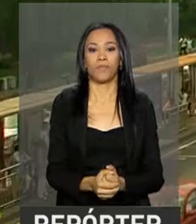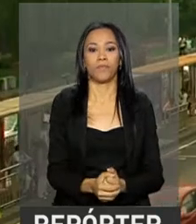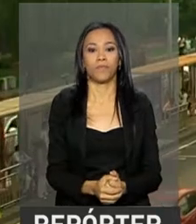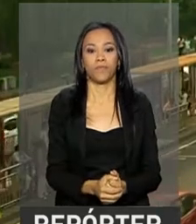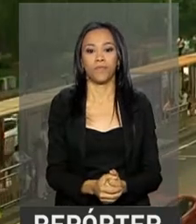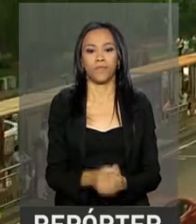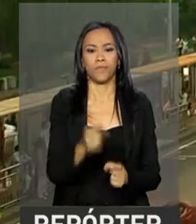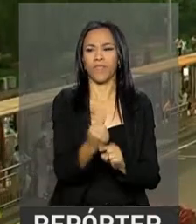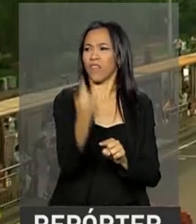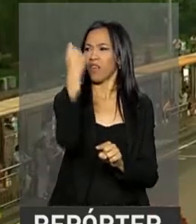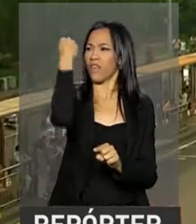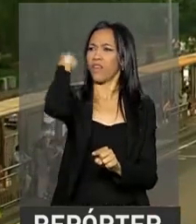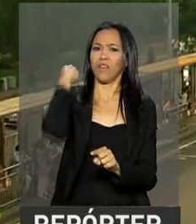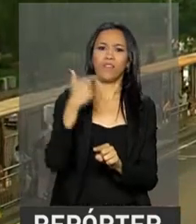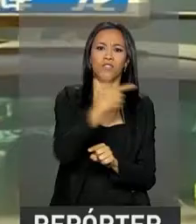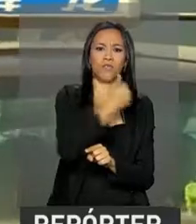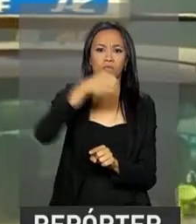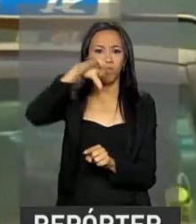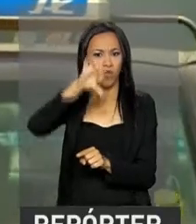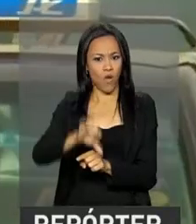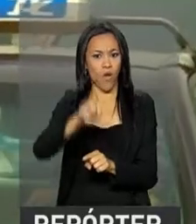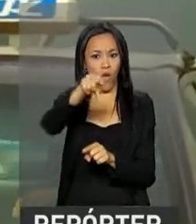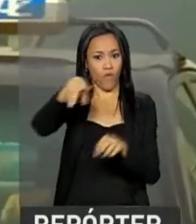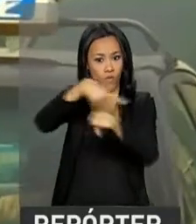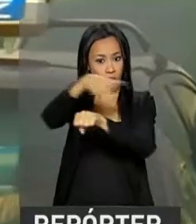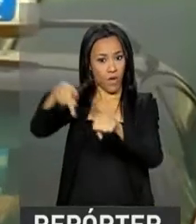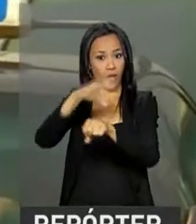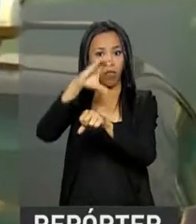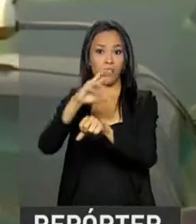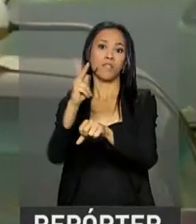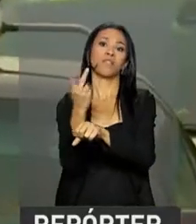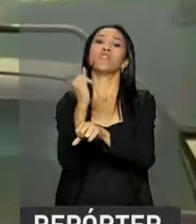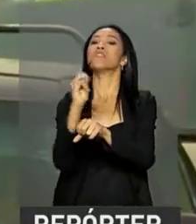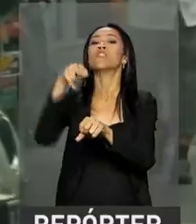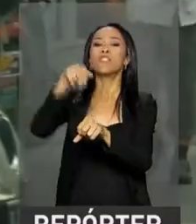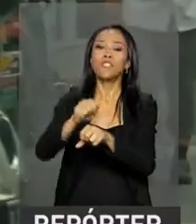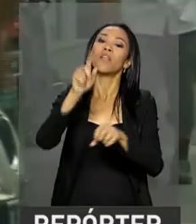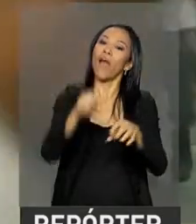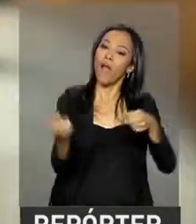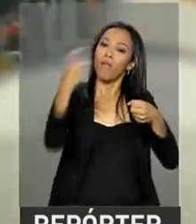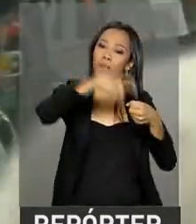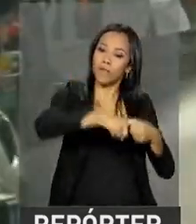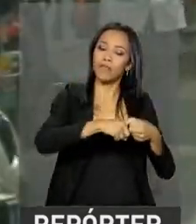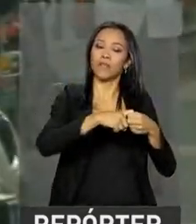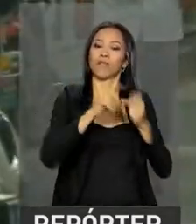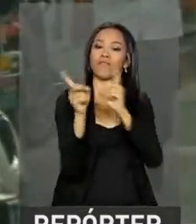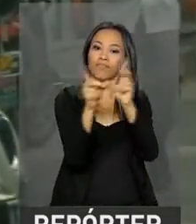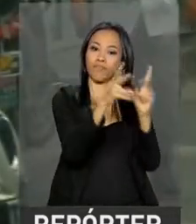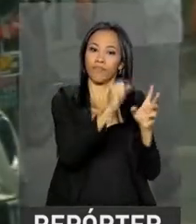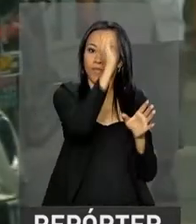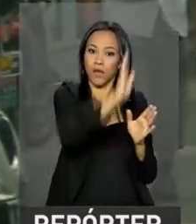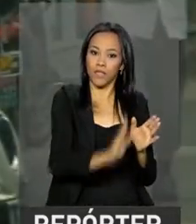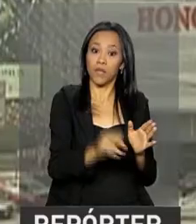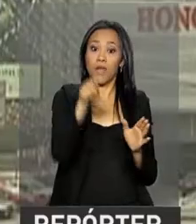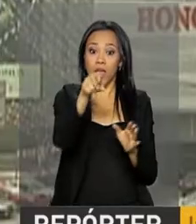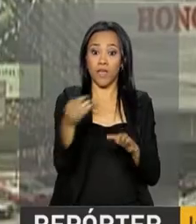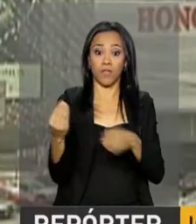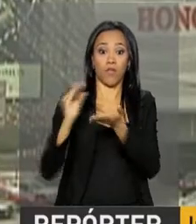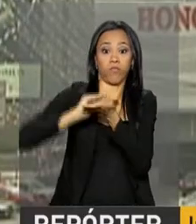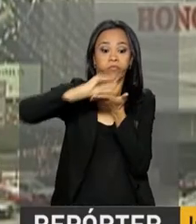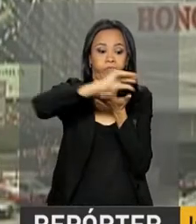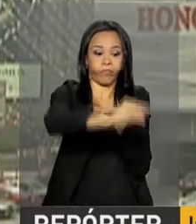desde 2009 a china é o principal parceiro comercial do brasil até o ano passado os chineses investiram